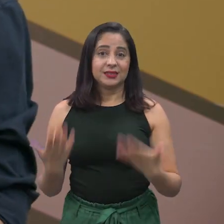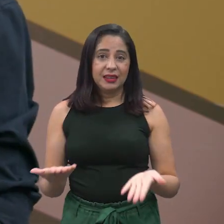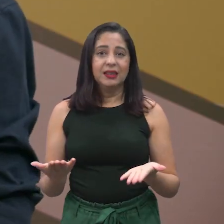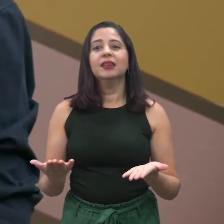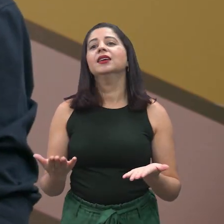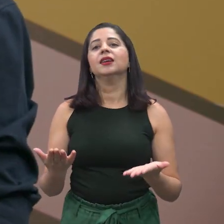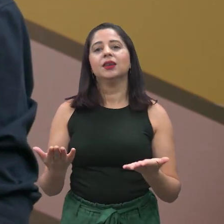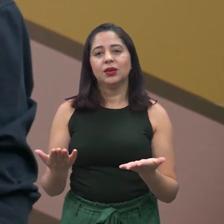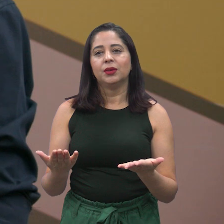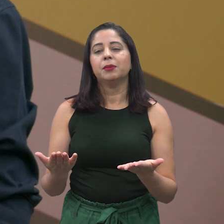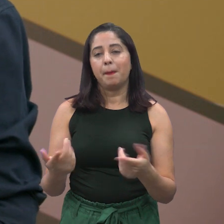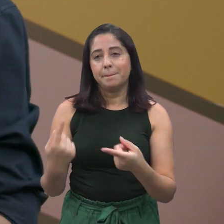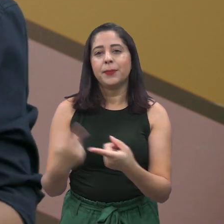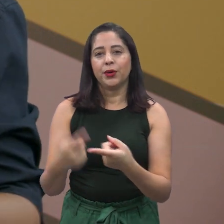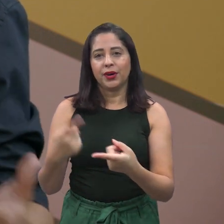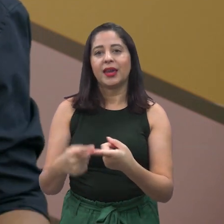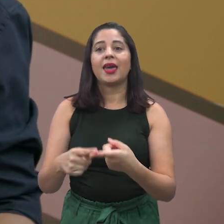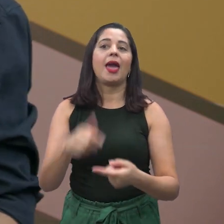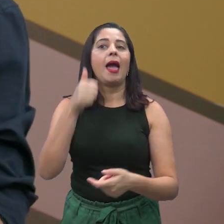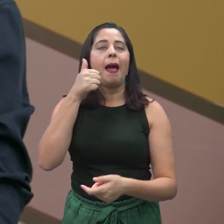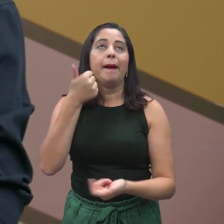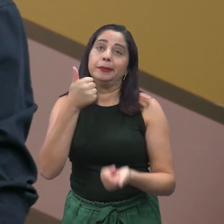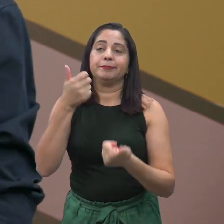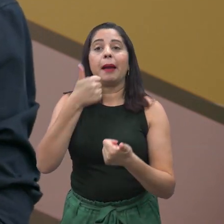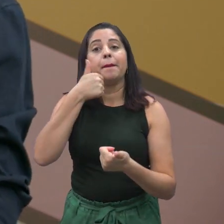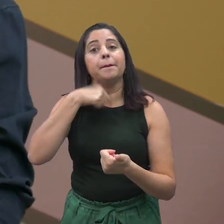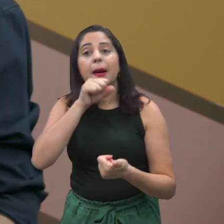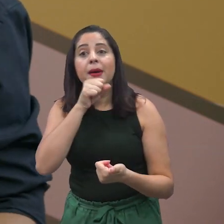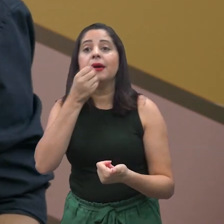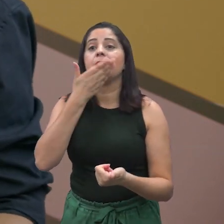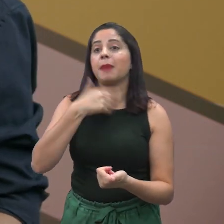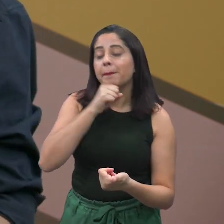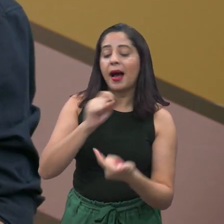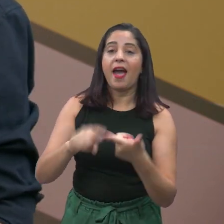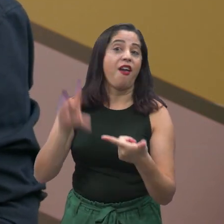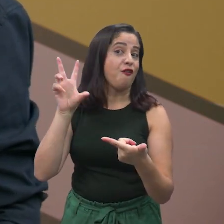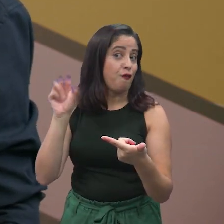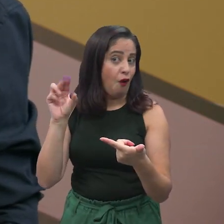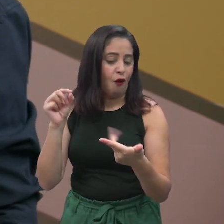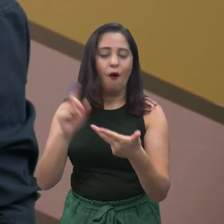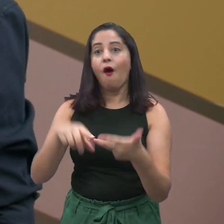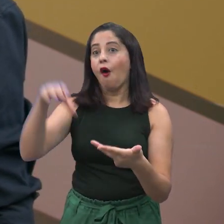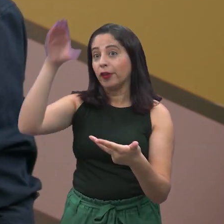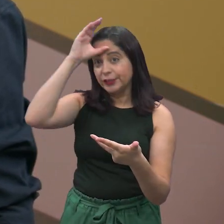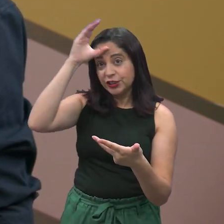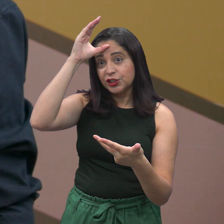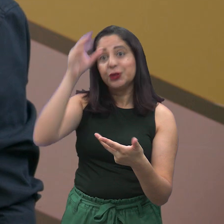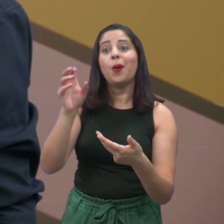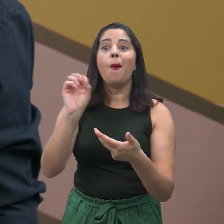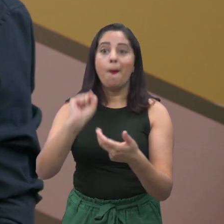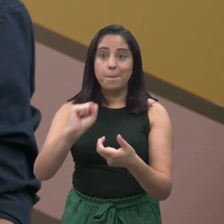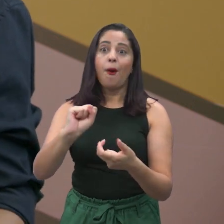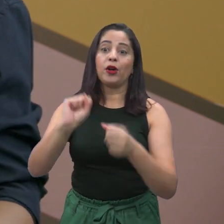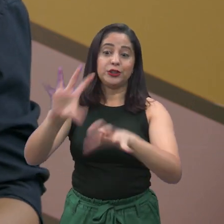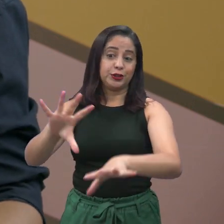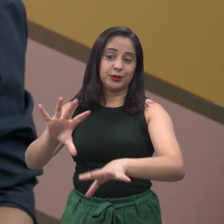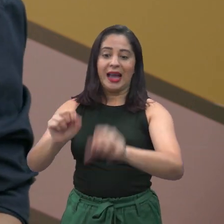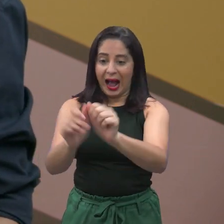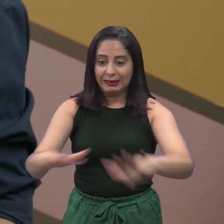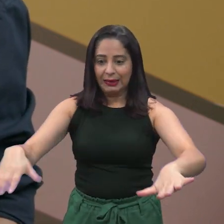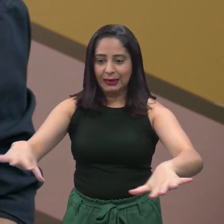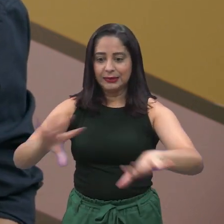pessoal da rede de apoio dessa criança. Então, os pais, avós, tios, quem estavam em contato, também existe o risco de também pegar essas